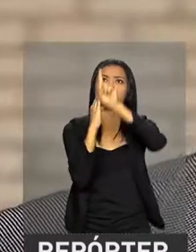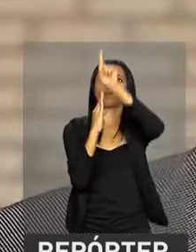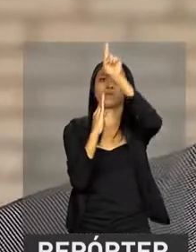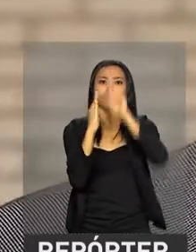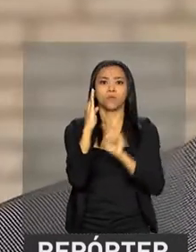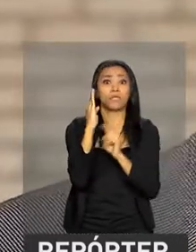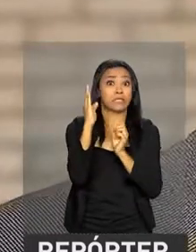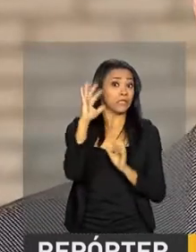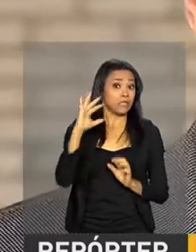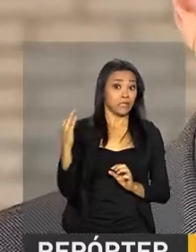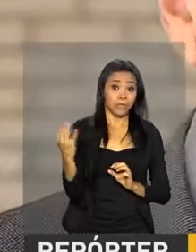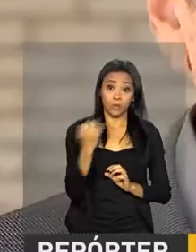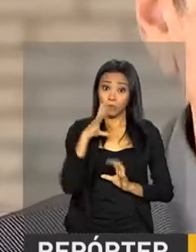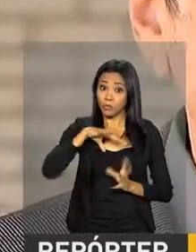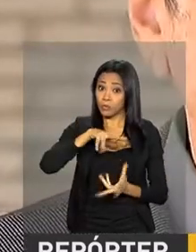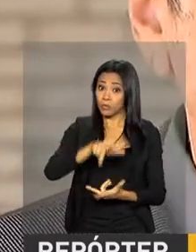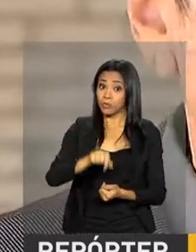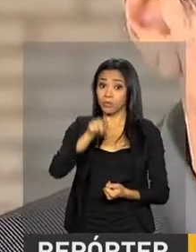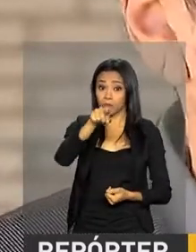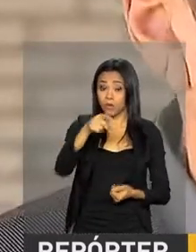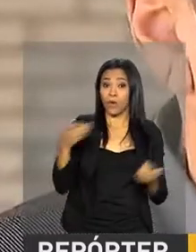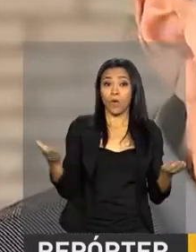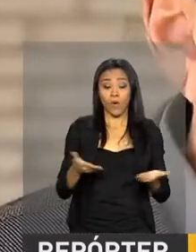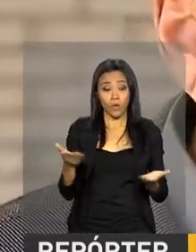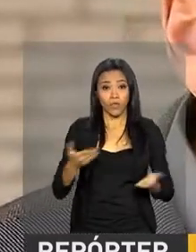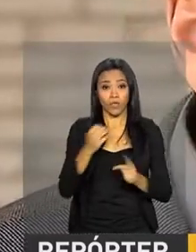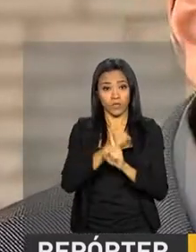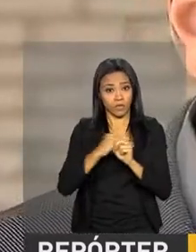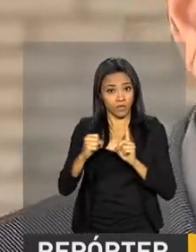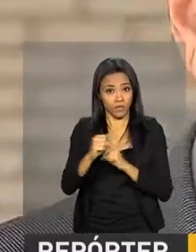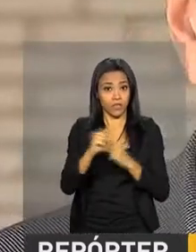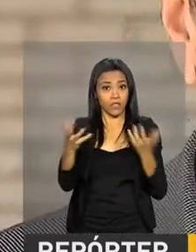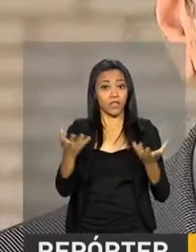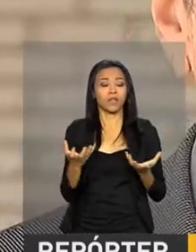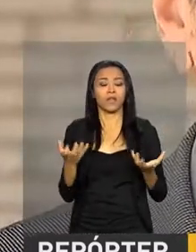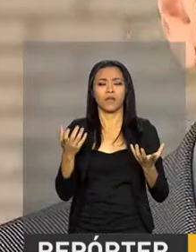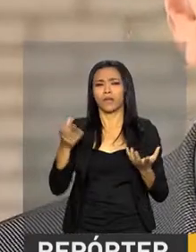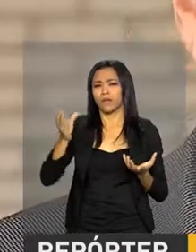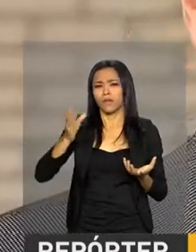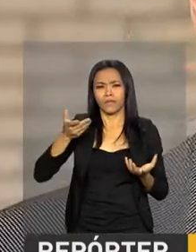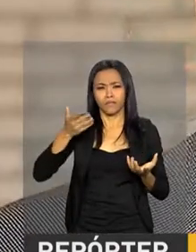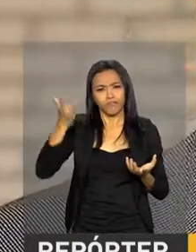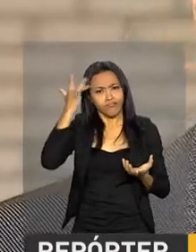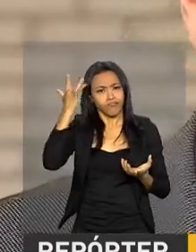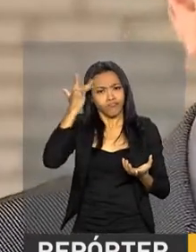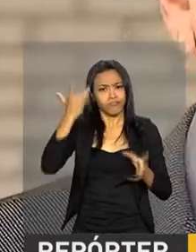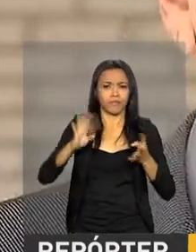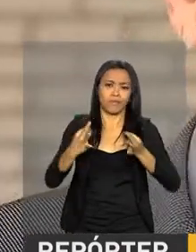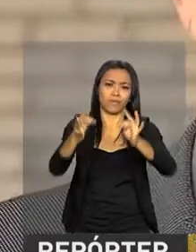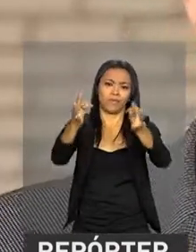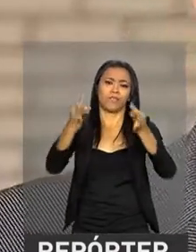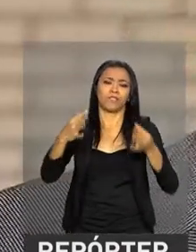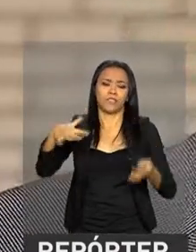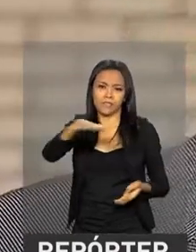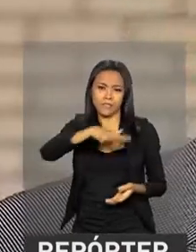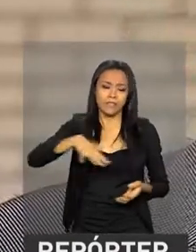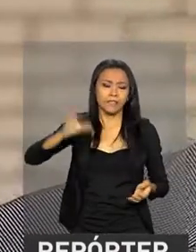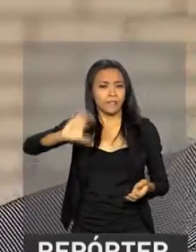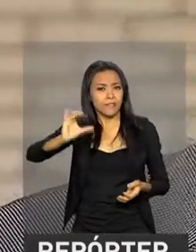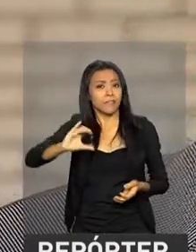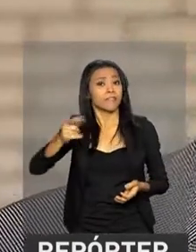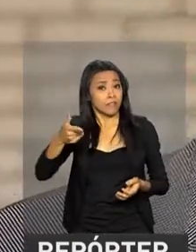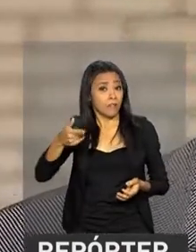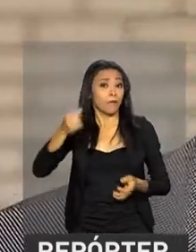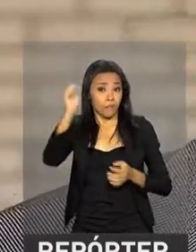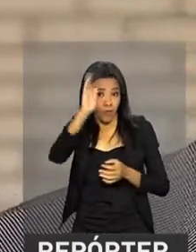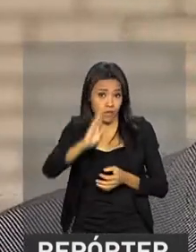sociedade moderna requisita muito o desenvolvimento tecnológico, né? Ciência, tecnologia, conhecimento. Acho que o Brasil está